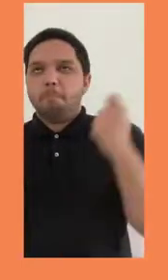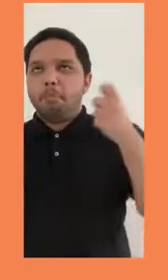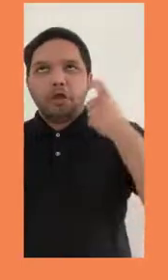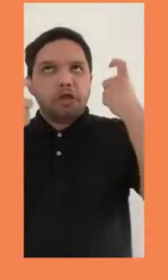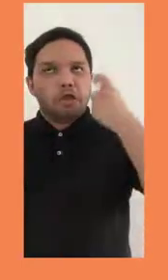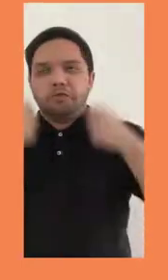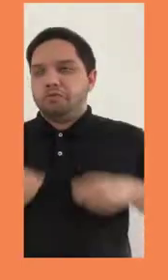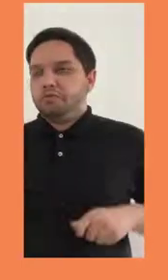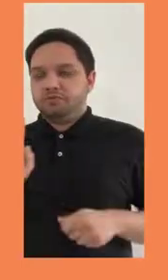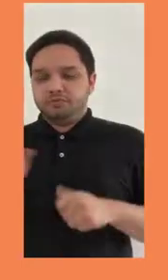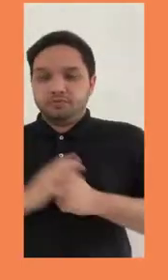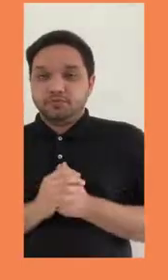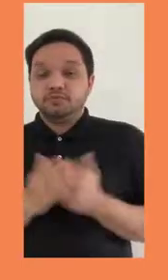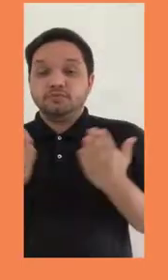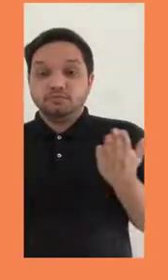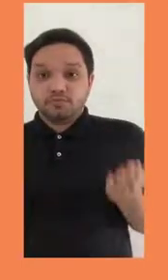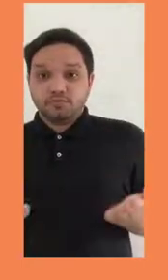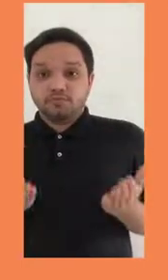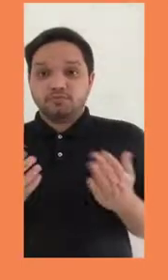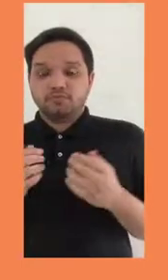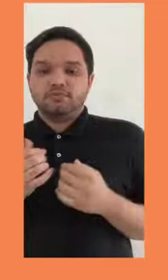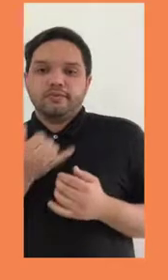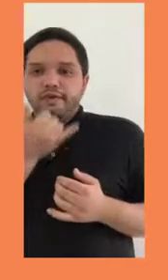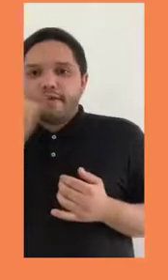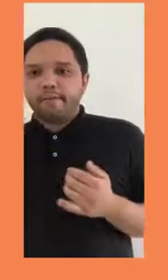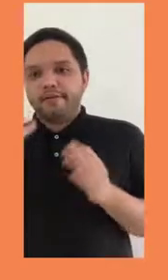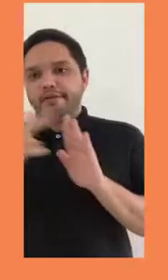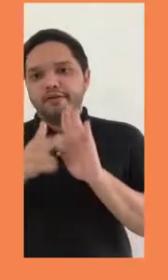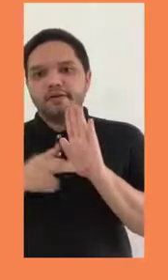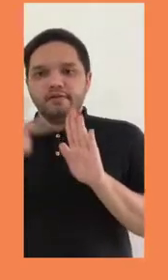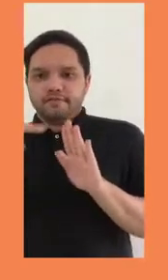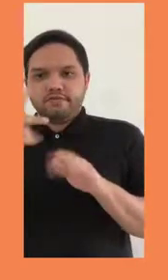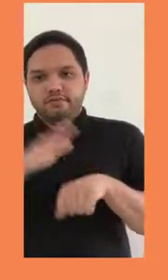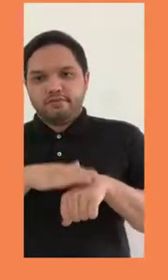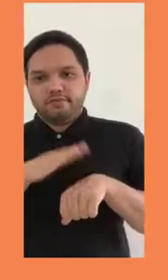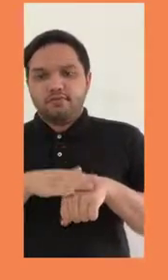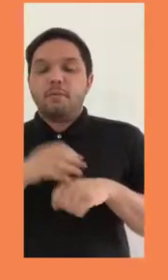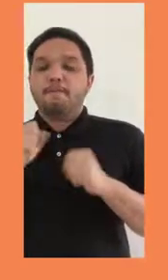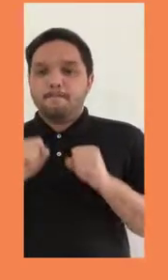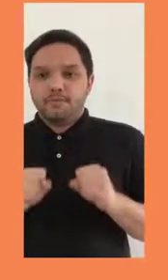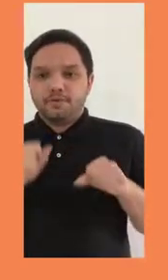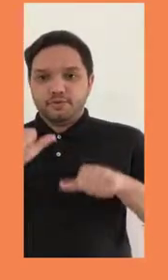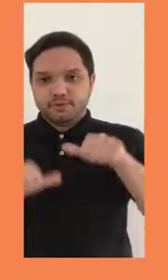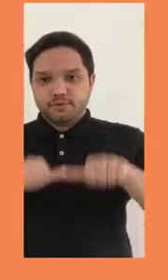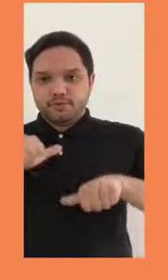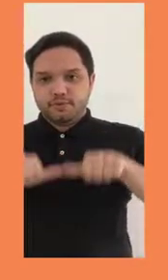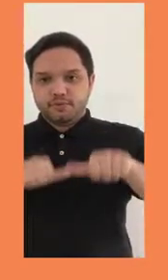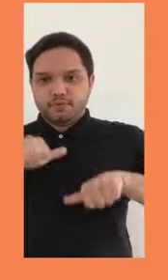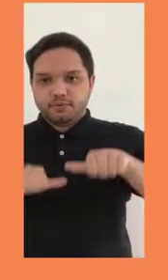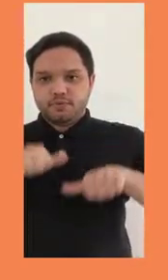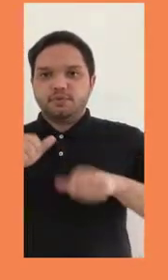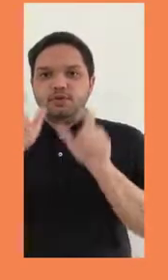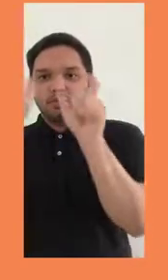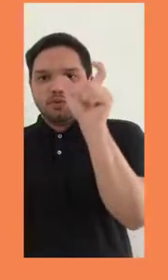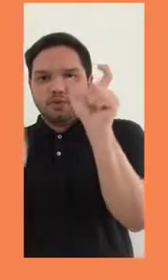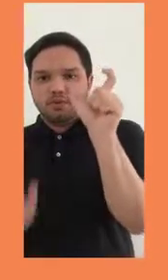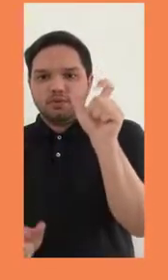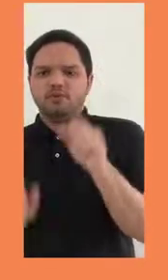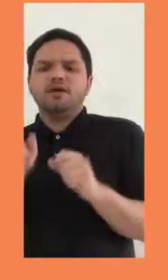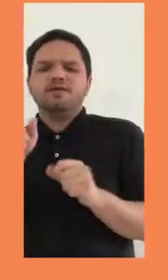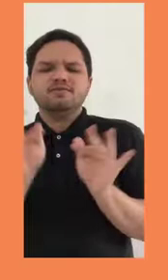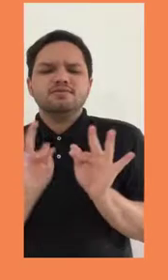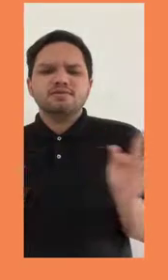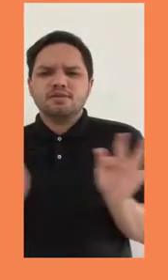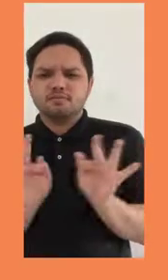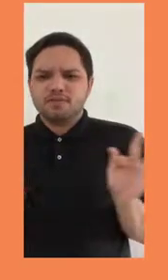algoritmo para fazer esse cálculo de pontos e você não precisa se preocupar com isso você pode então